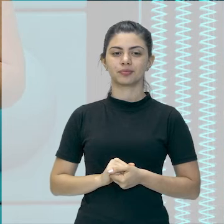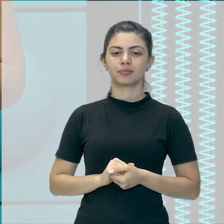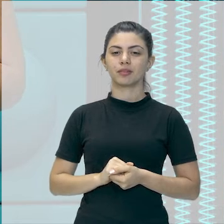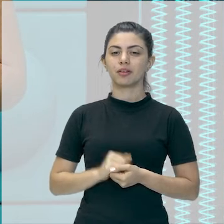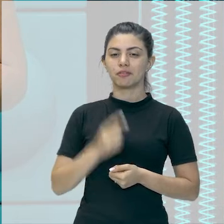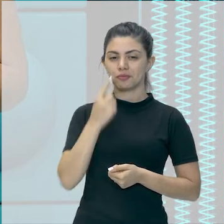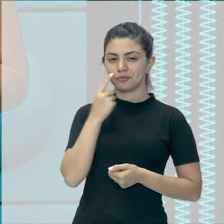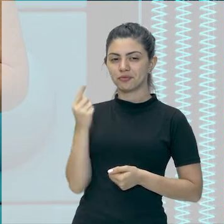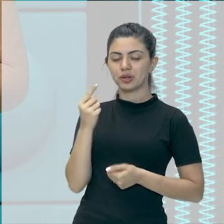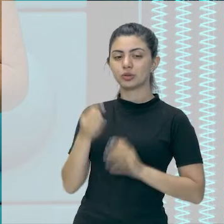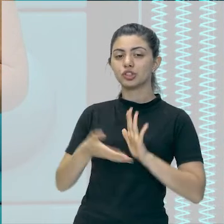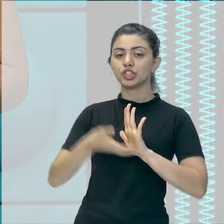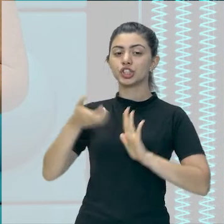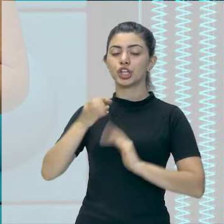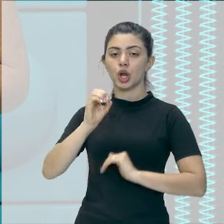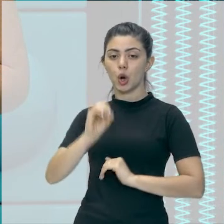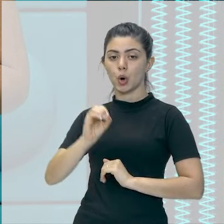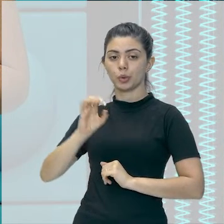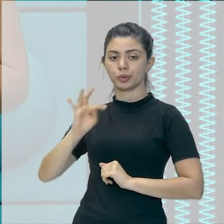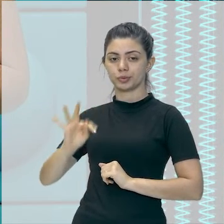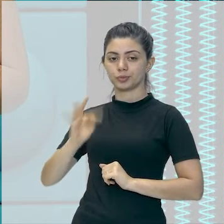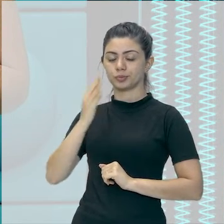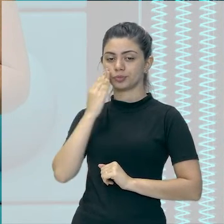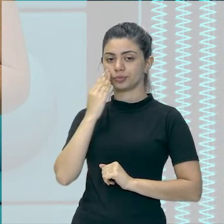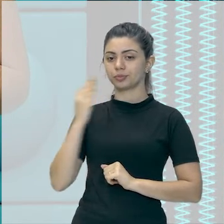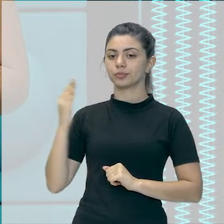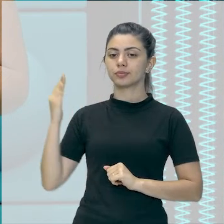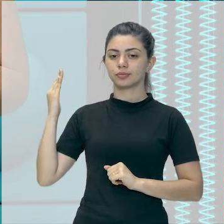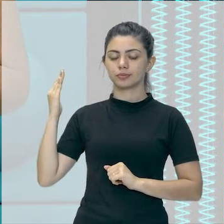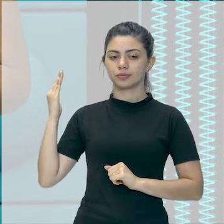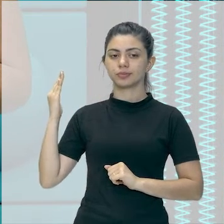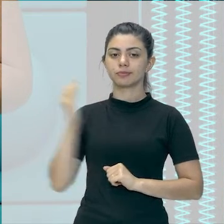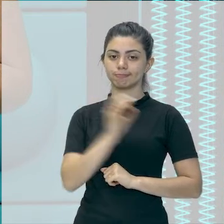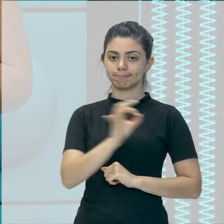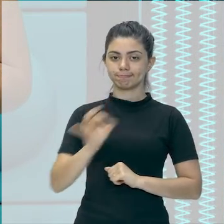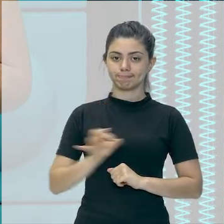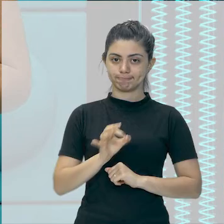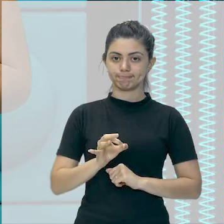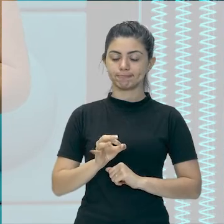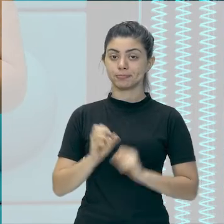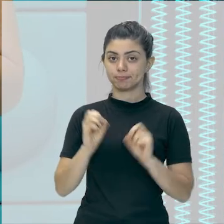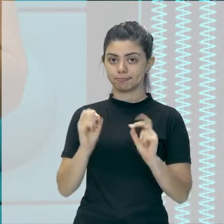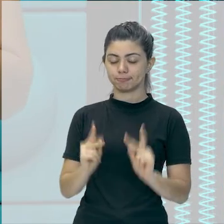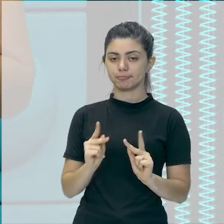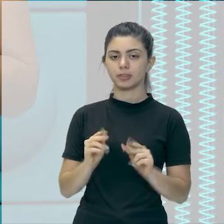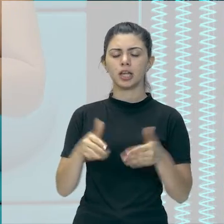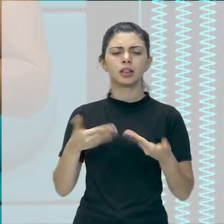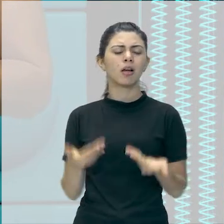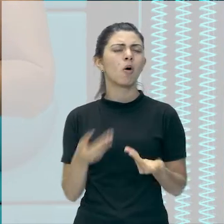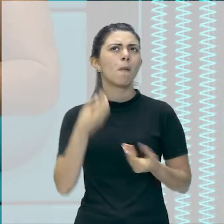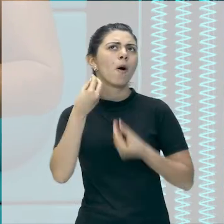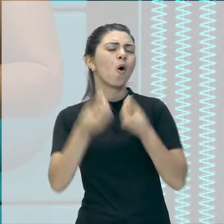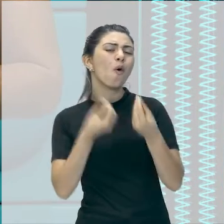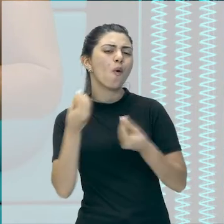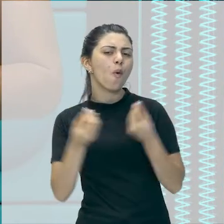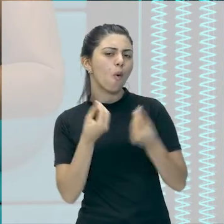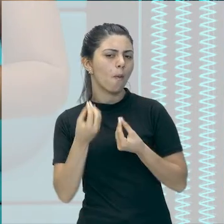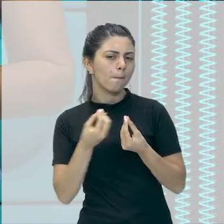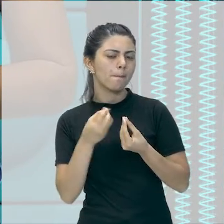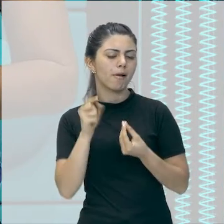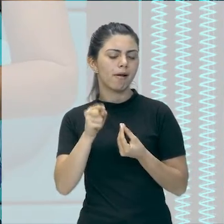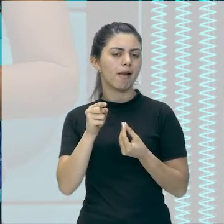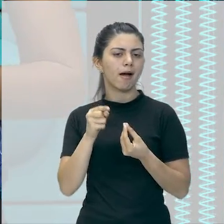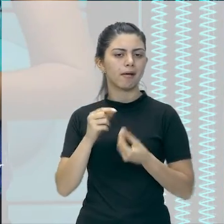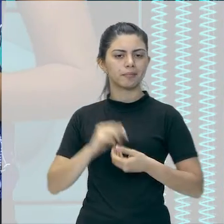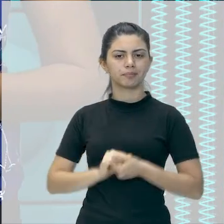só, gente, quem vai sair é o O do not, certo? Ok? E como é que vai ficar? Lá no